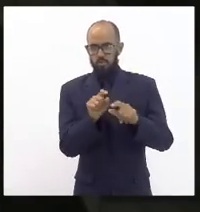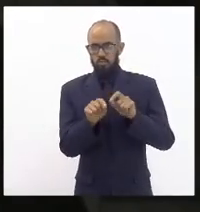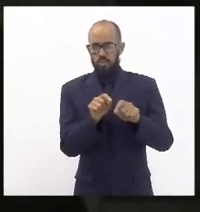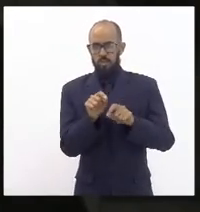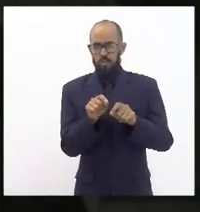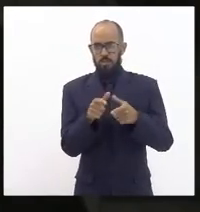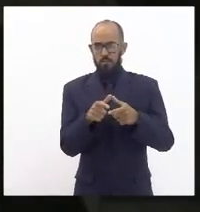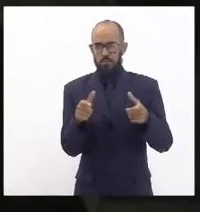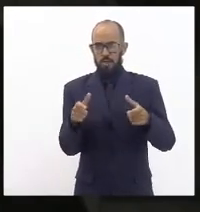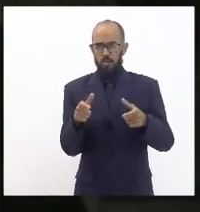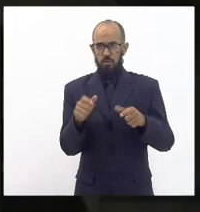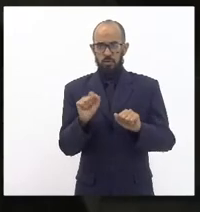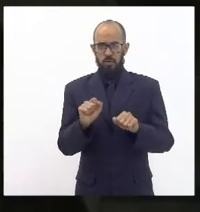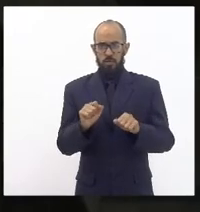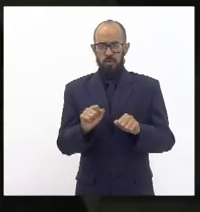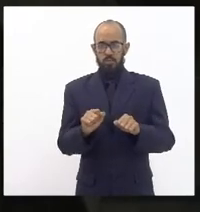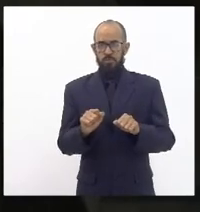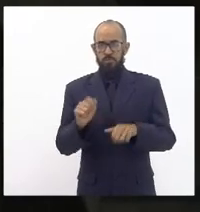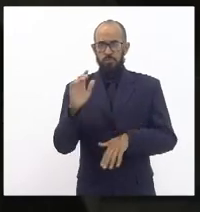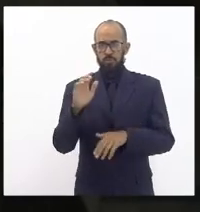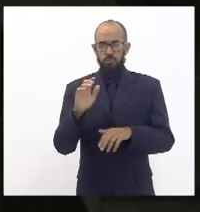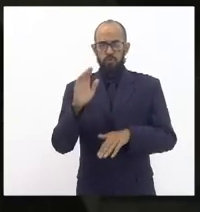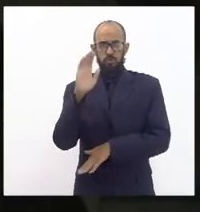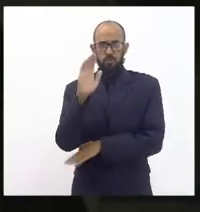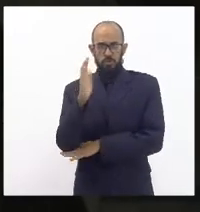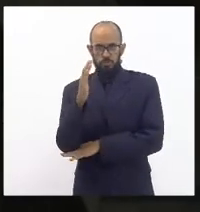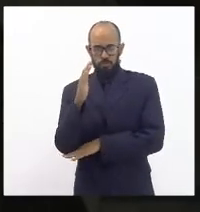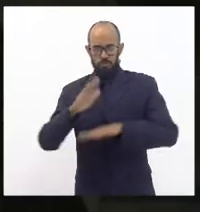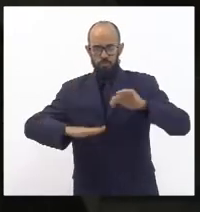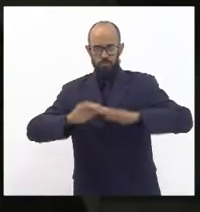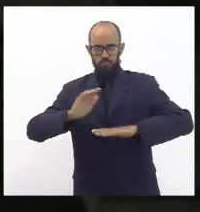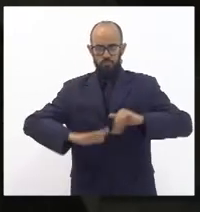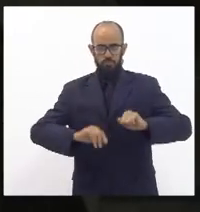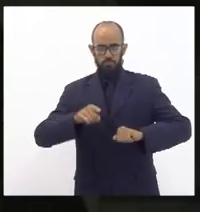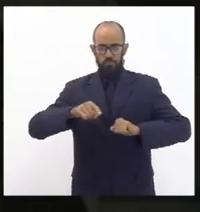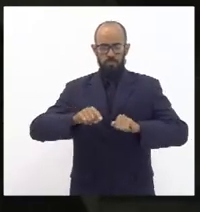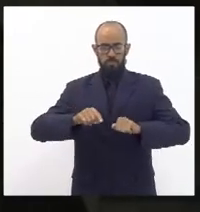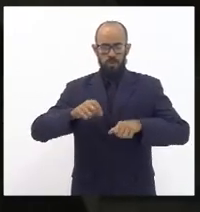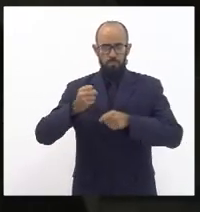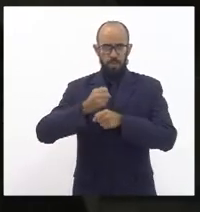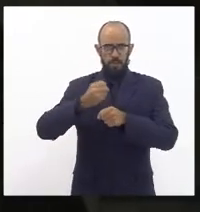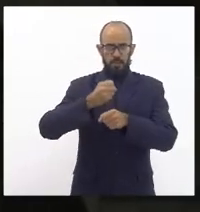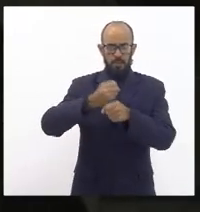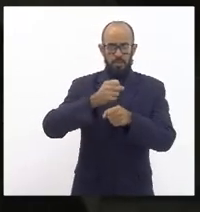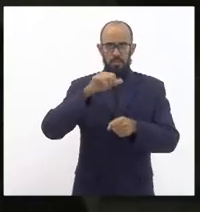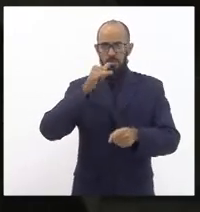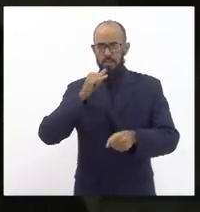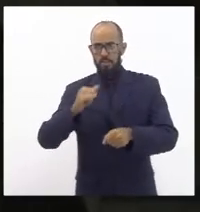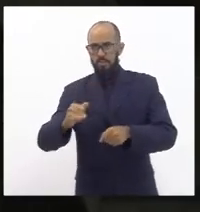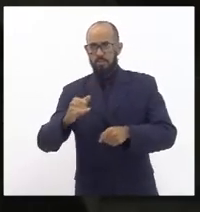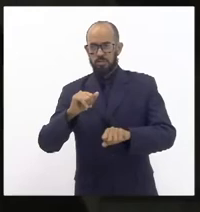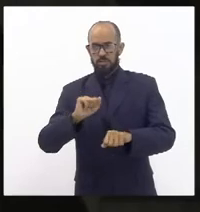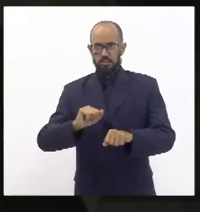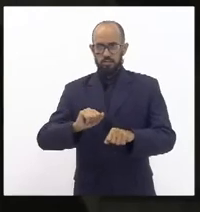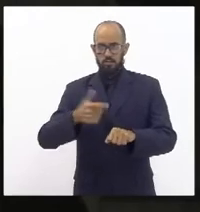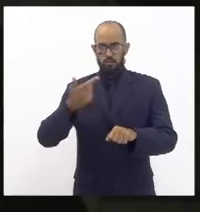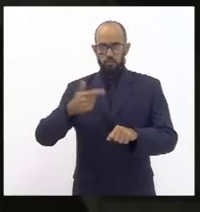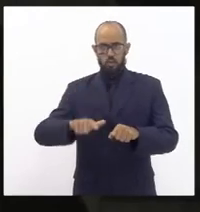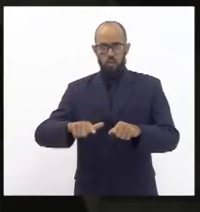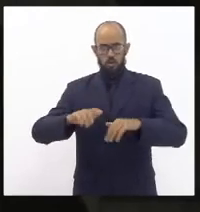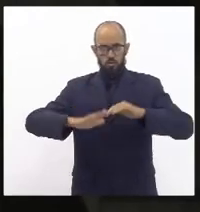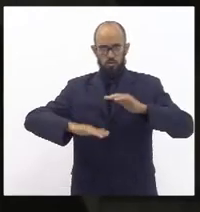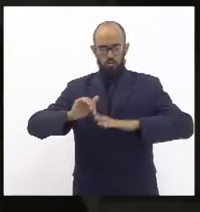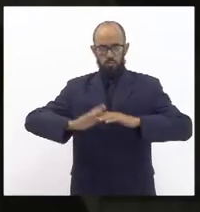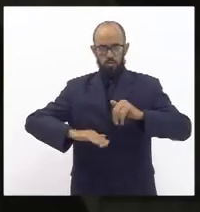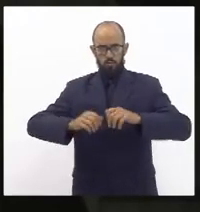dos Carpinteiros pedreiros marcineiros eletricistas e outros